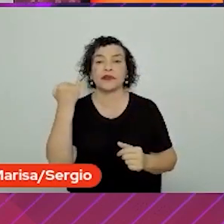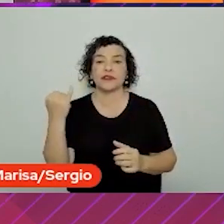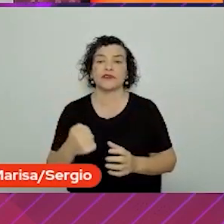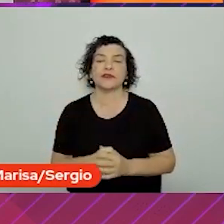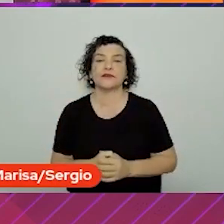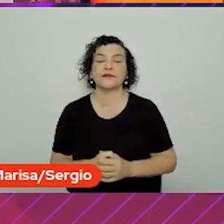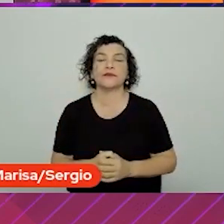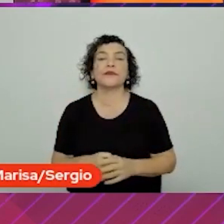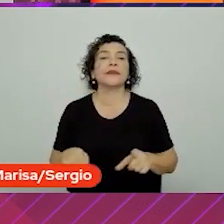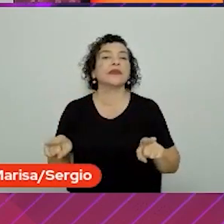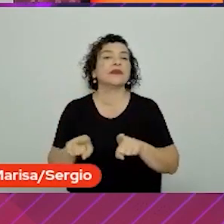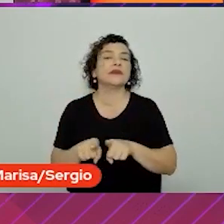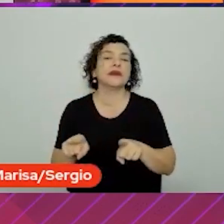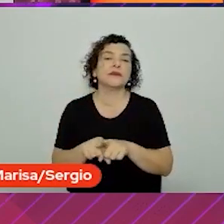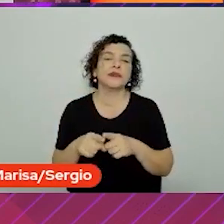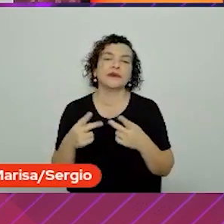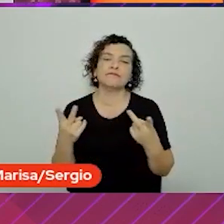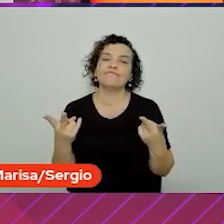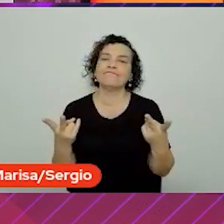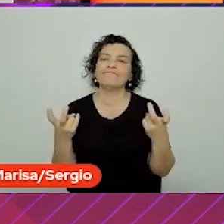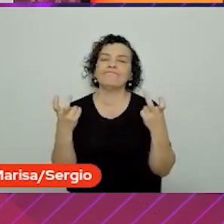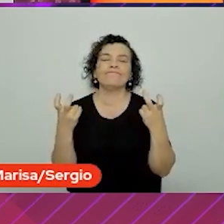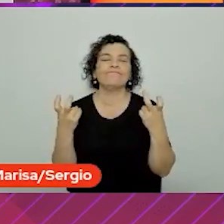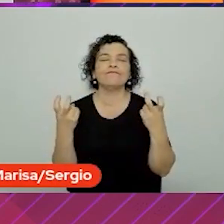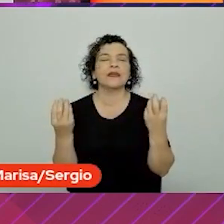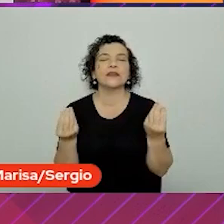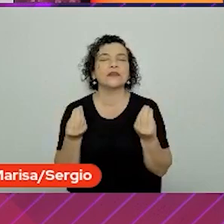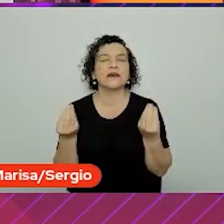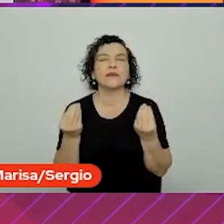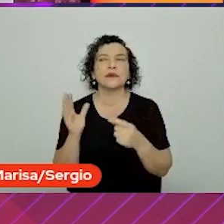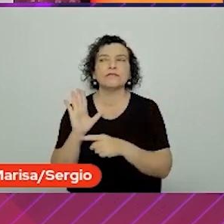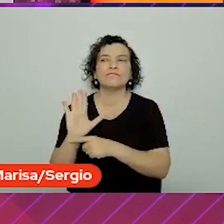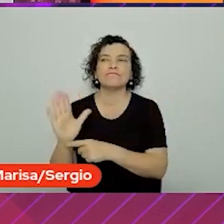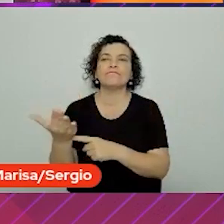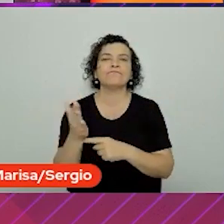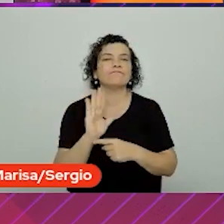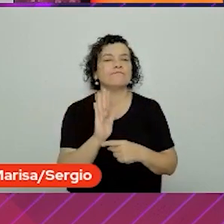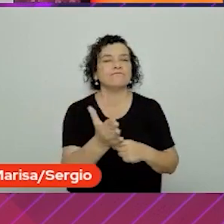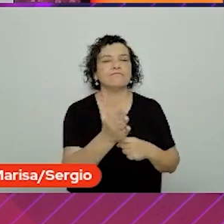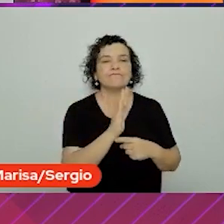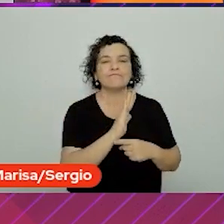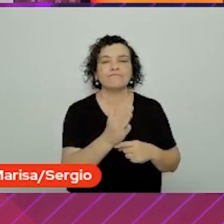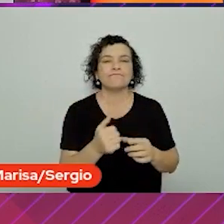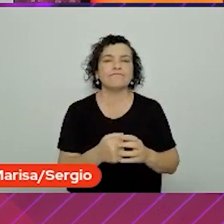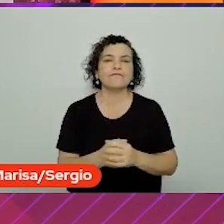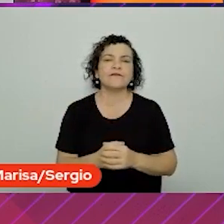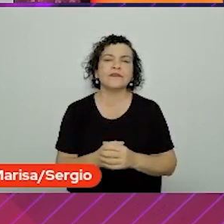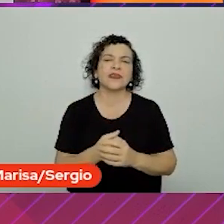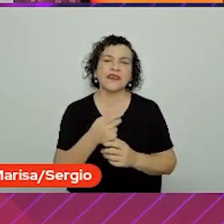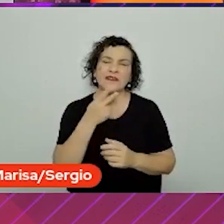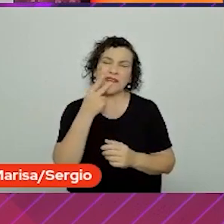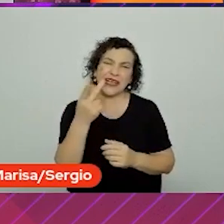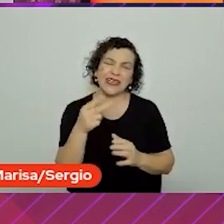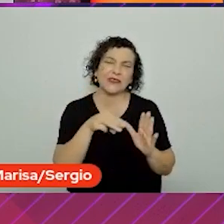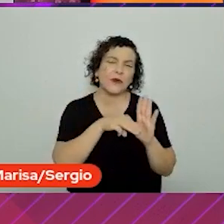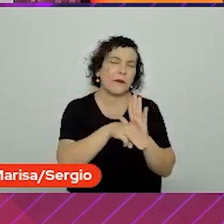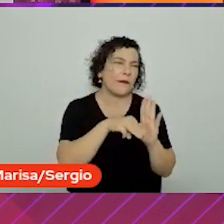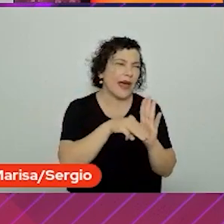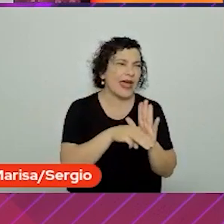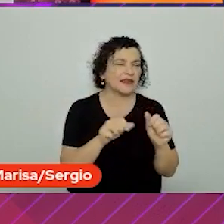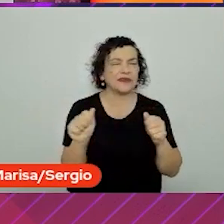E quais os benefícios percebidos nessa forma de abordar agilidade, não necessariamente falando de métodos,